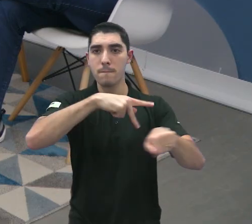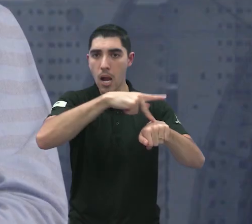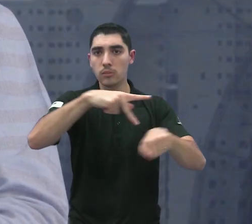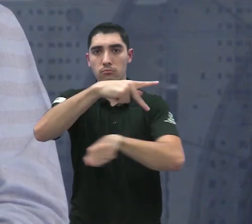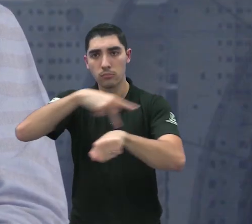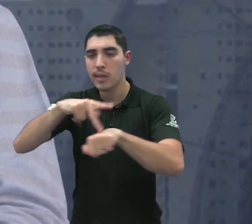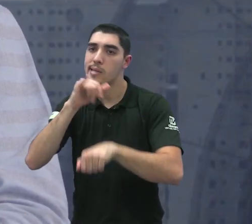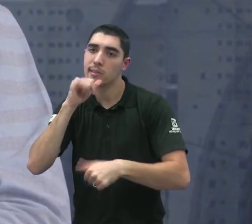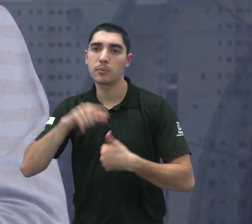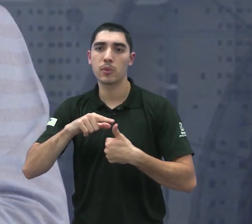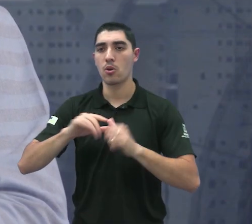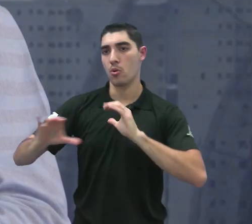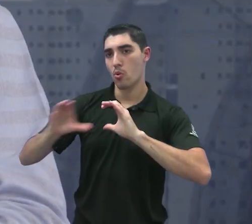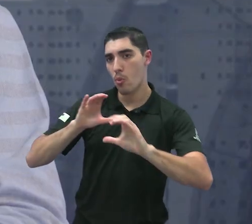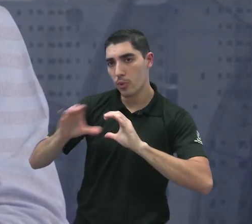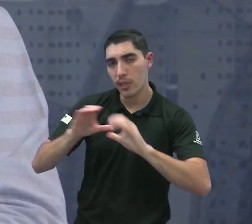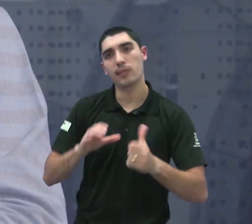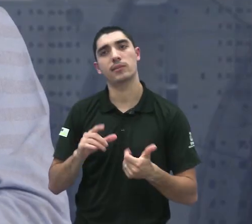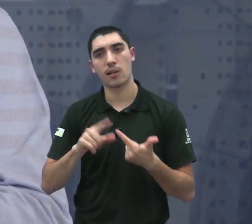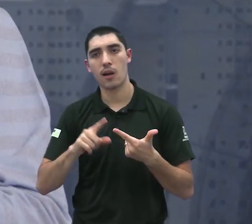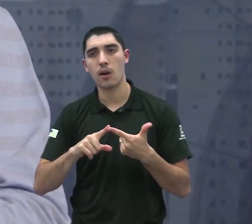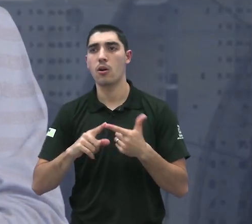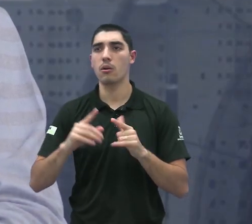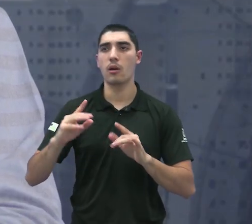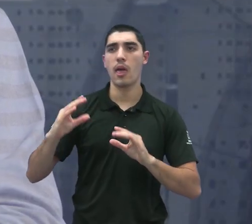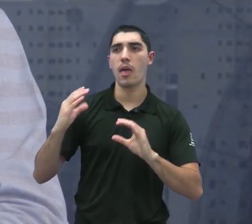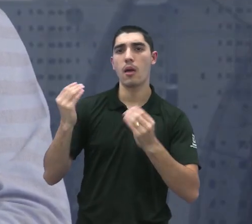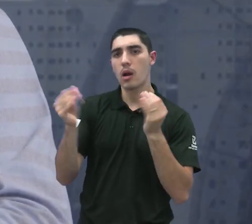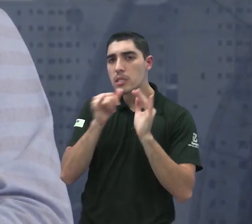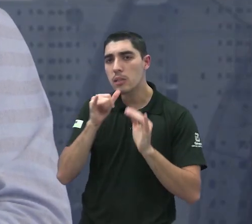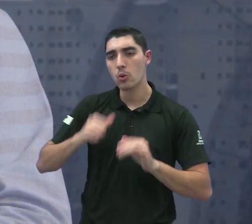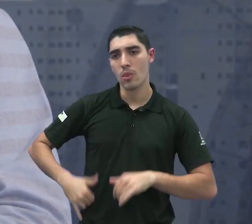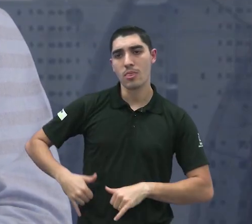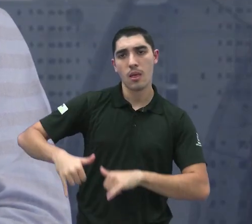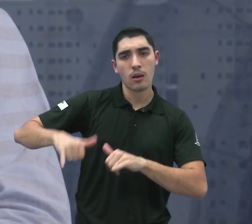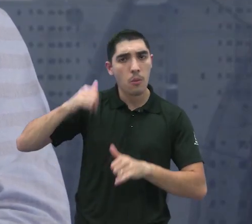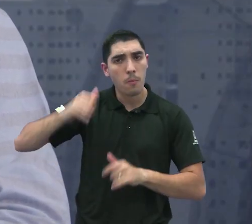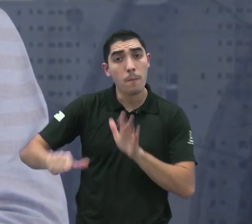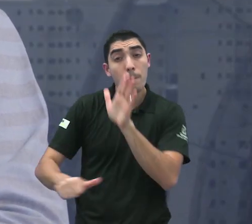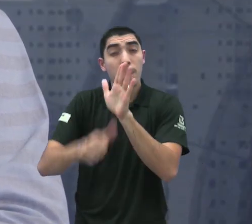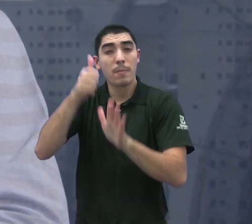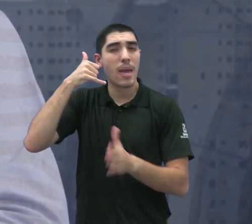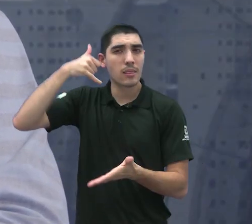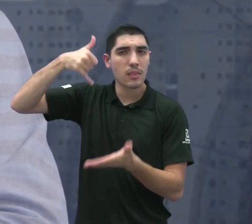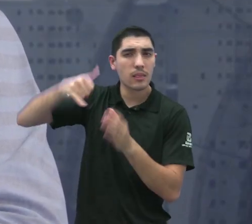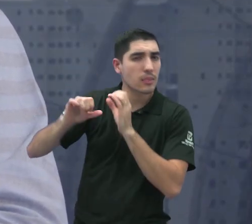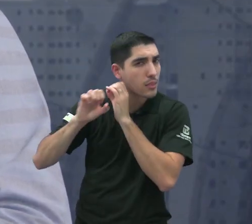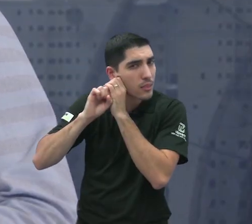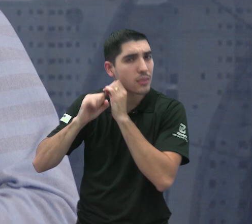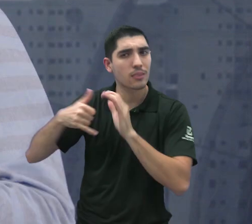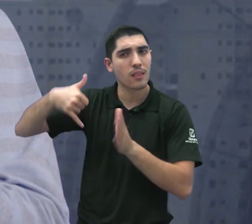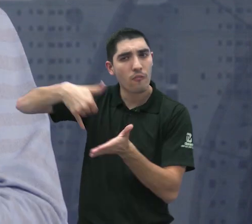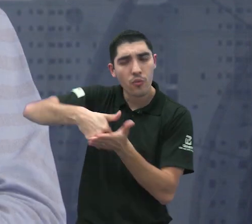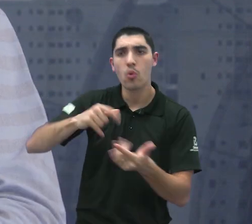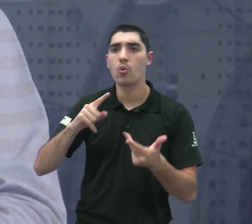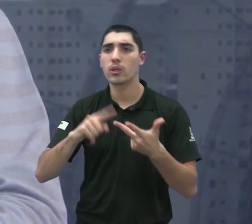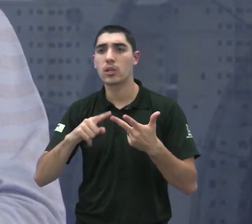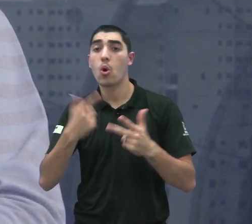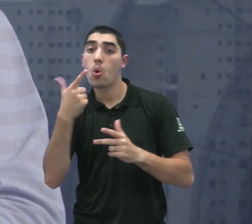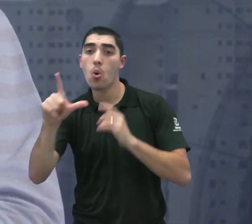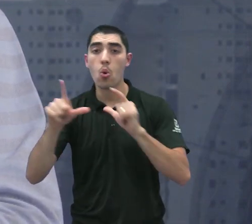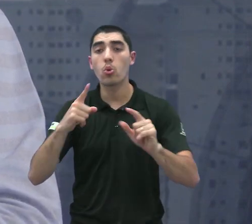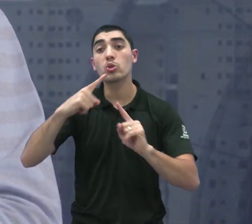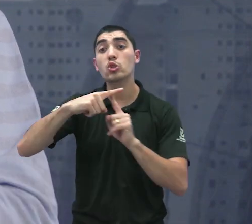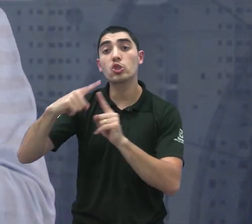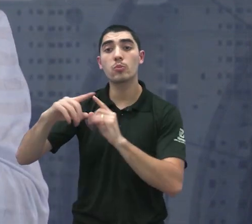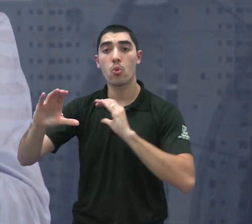questão de comunicação, os primeiros telégrafos, os primeiros telefones, as novas formas de comunicação, um pouco mais para frente o